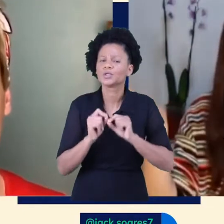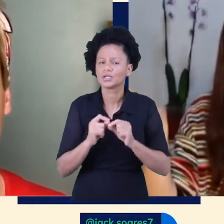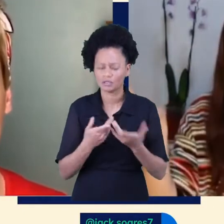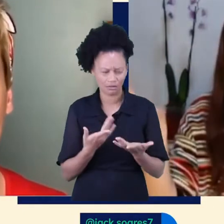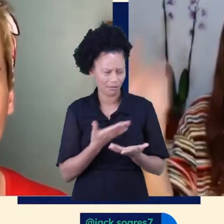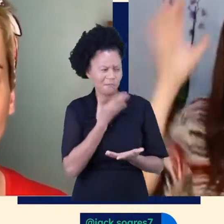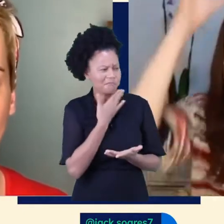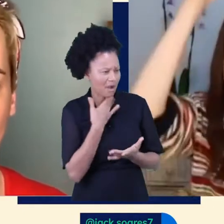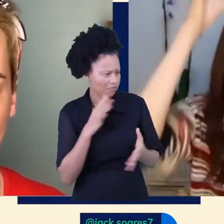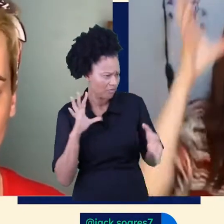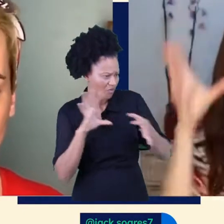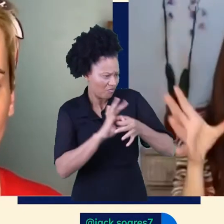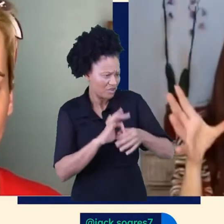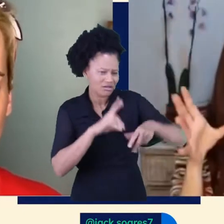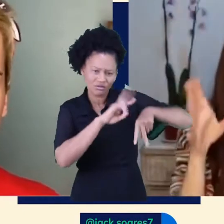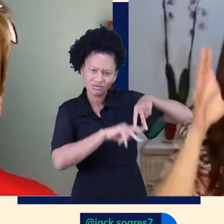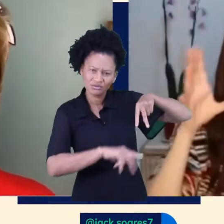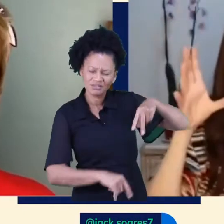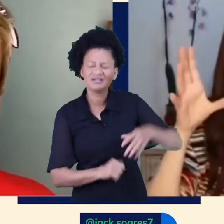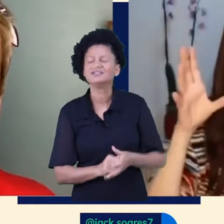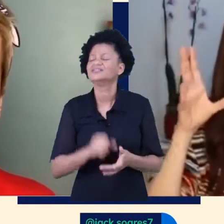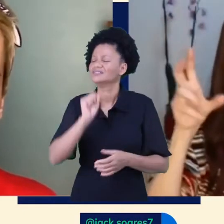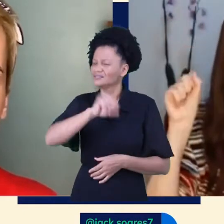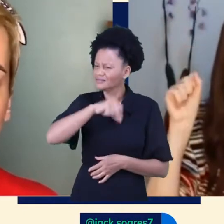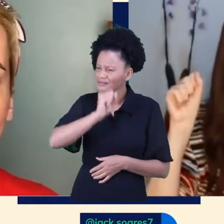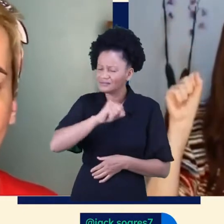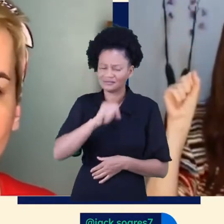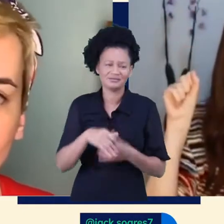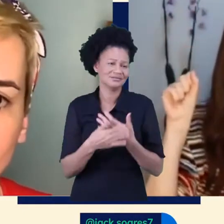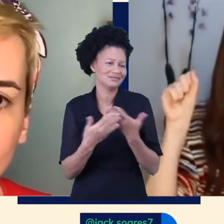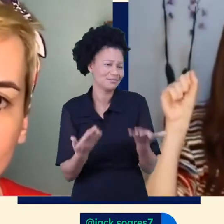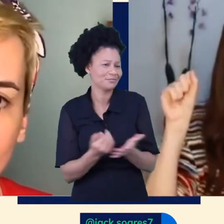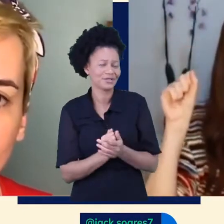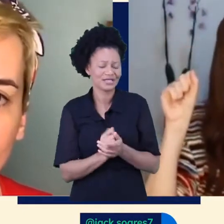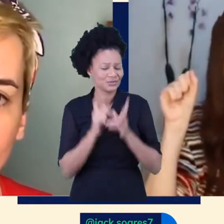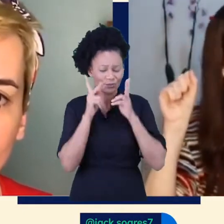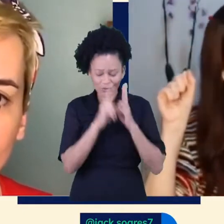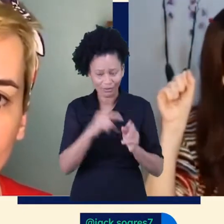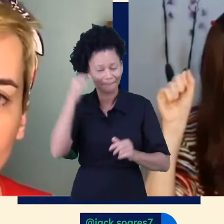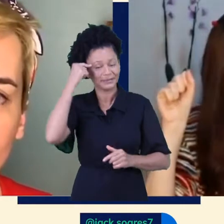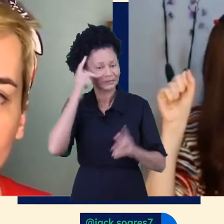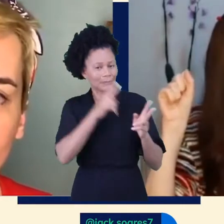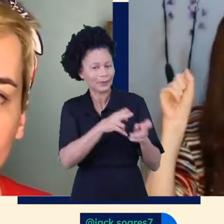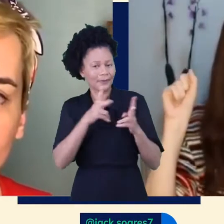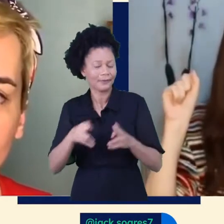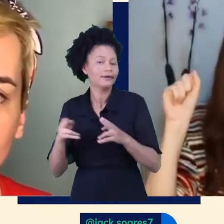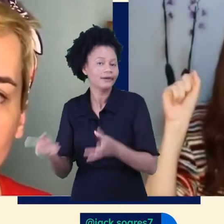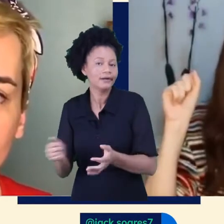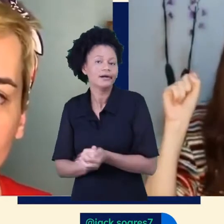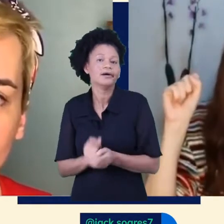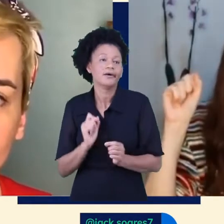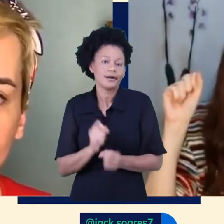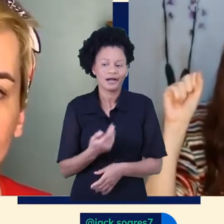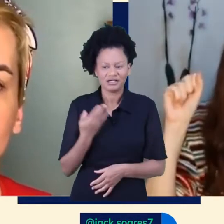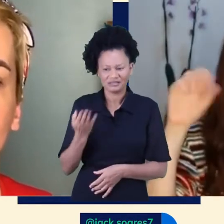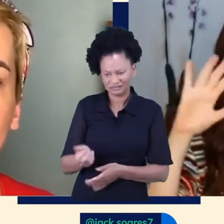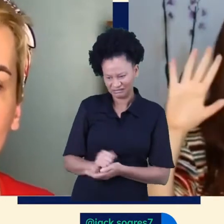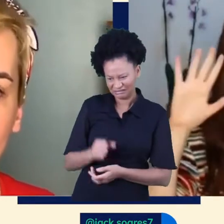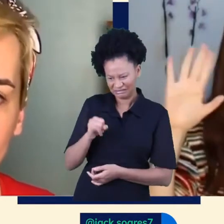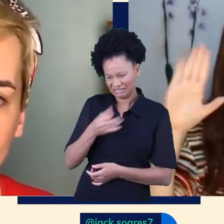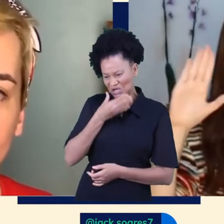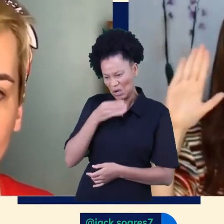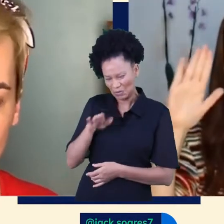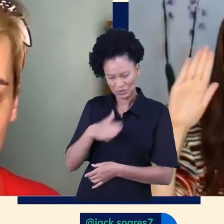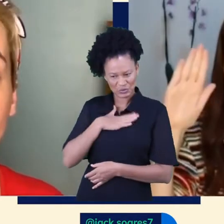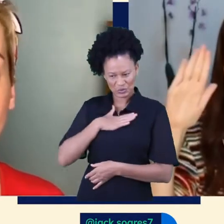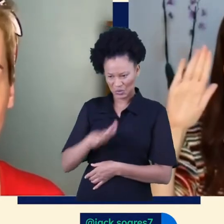confundem muito, né? Elas colocam tudo na mesma caixinha. Assim, por exemplo, se esse menino não gosta de azul e ele brincou de boneca, veja que a